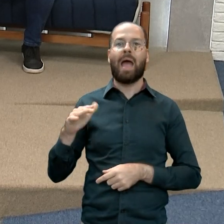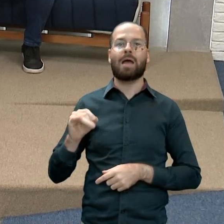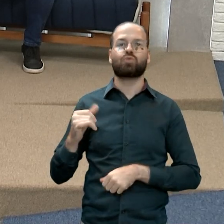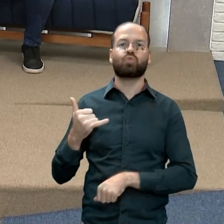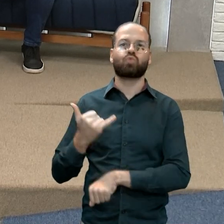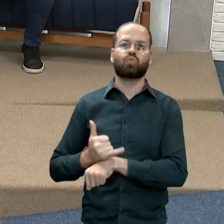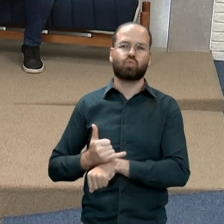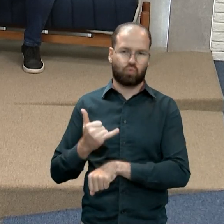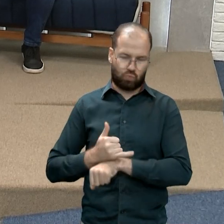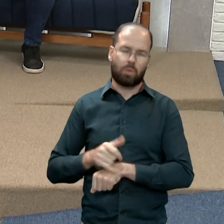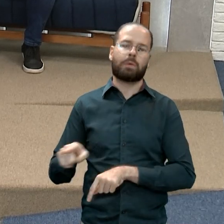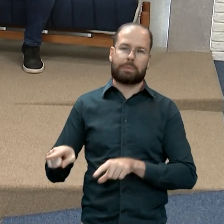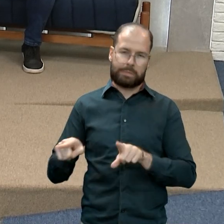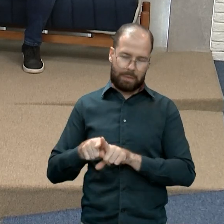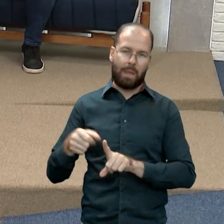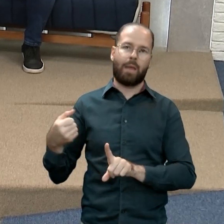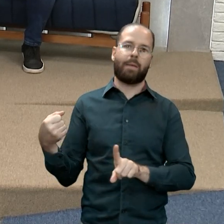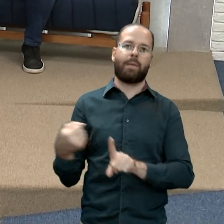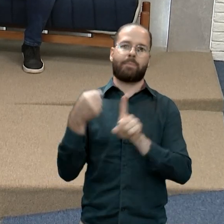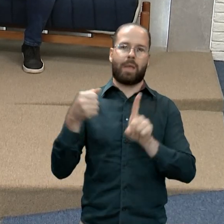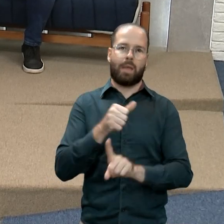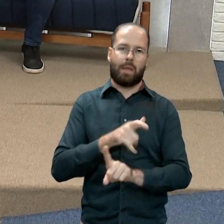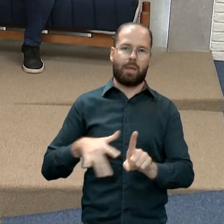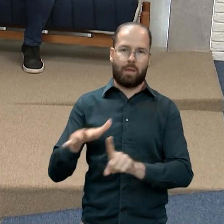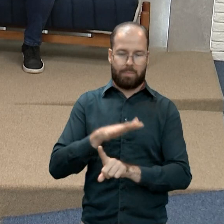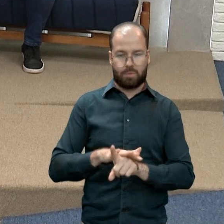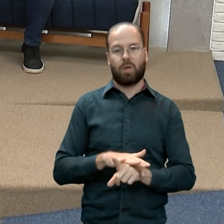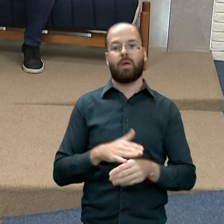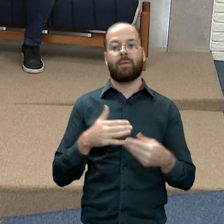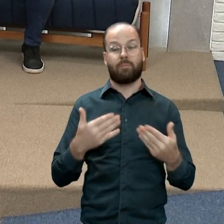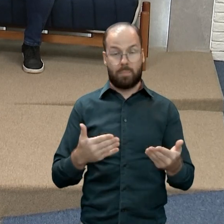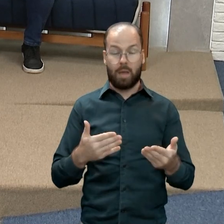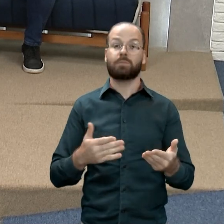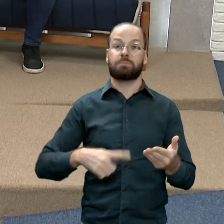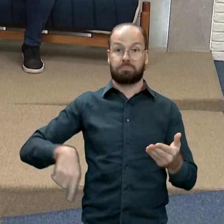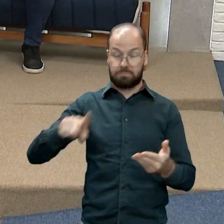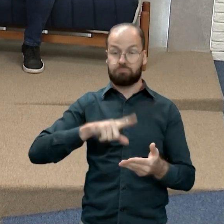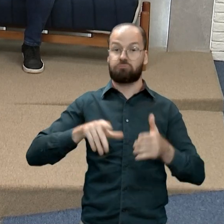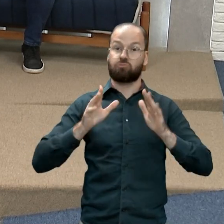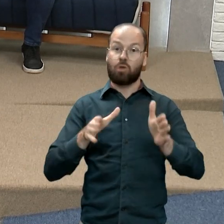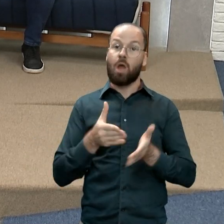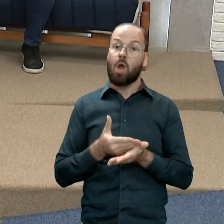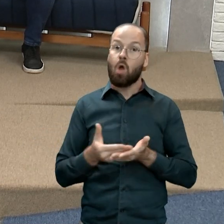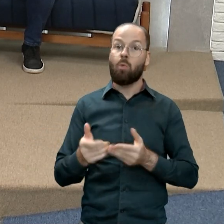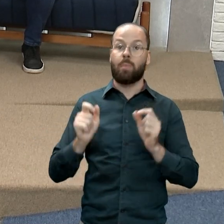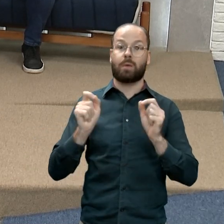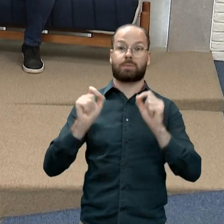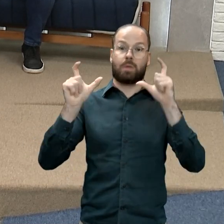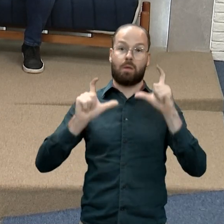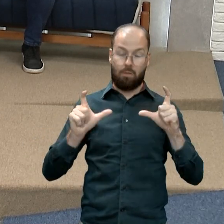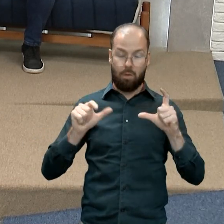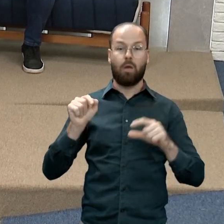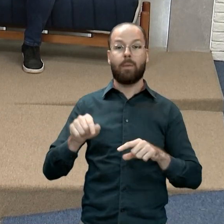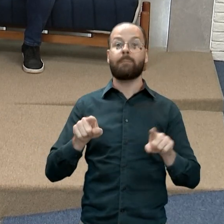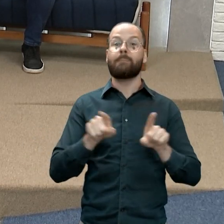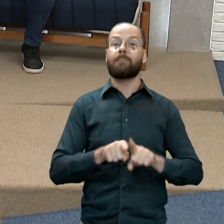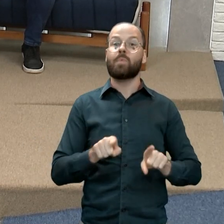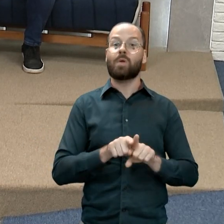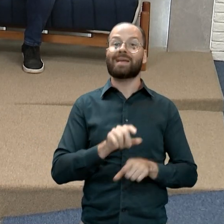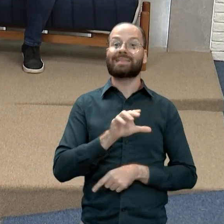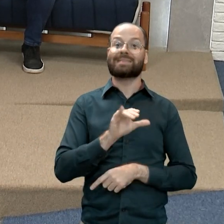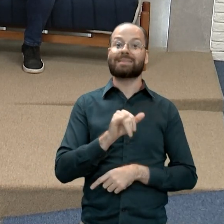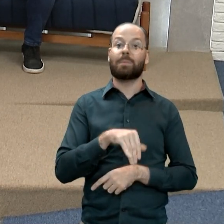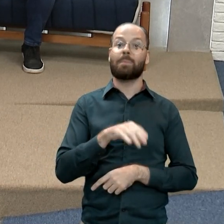ambiente, o cimento também. Mas minimamente as pessoas já estão em alerta nesse sentido. Porque o cimento hoje incorpora adições